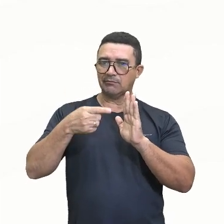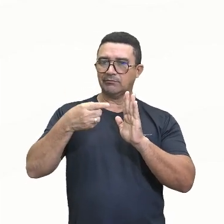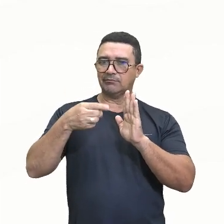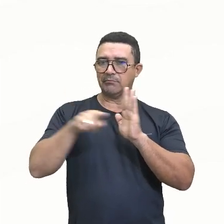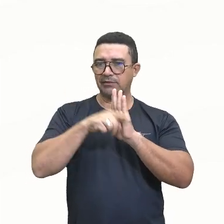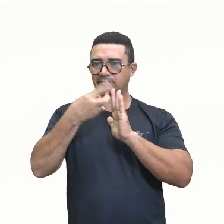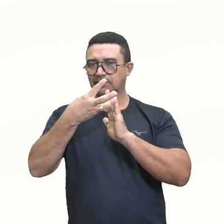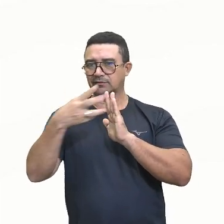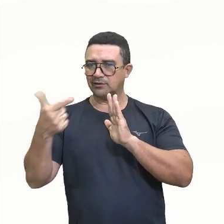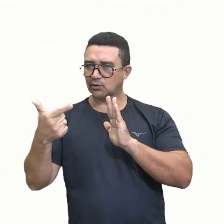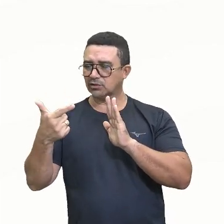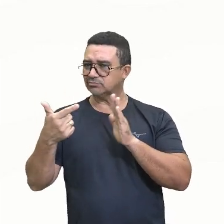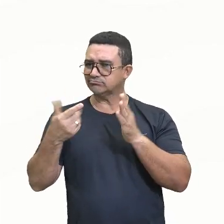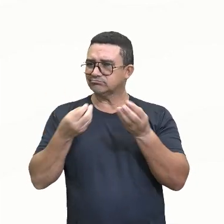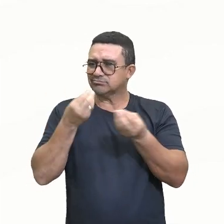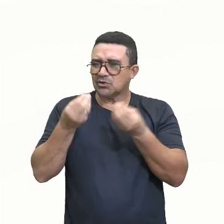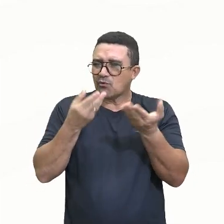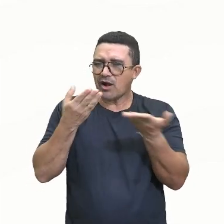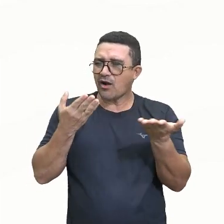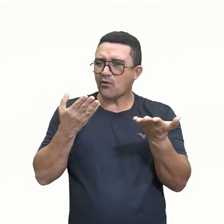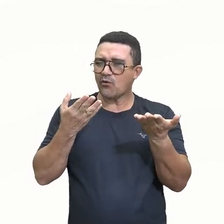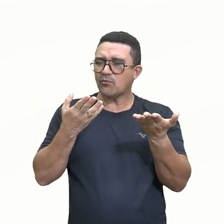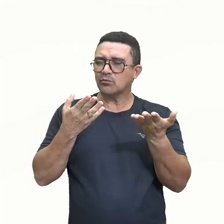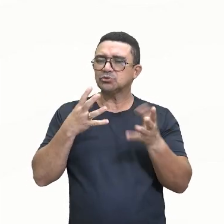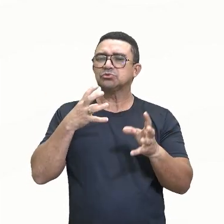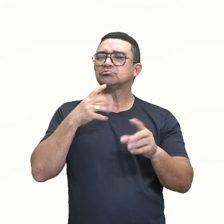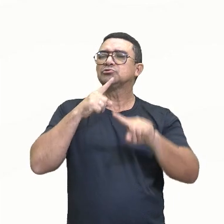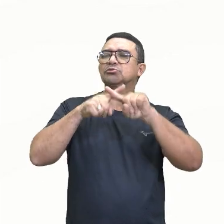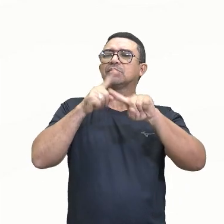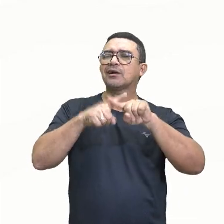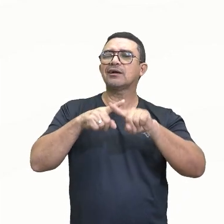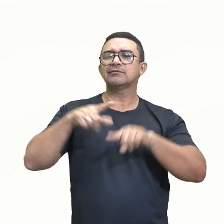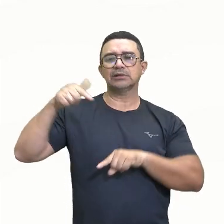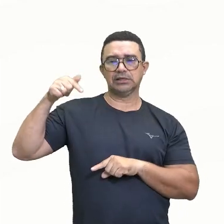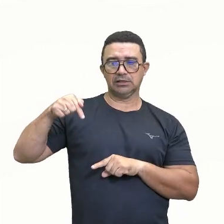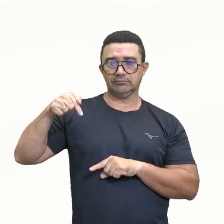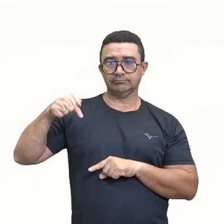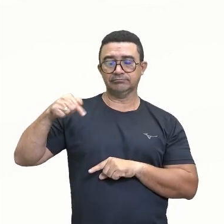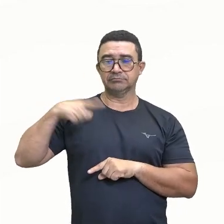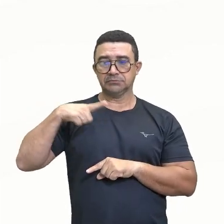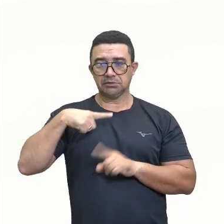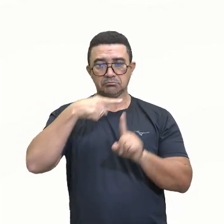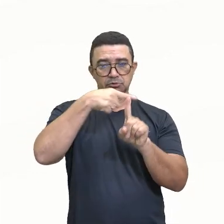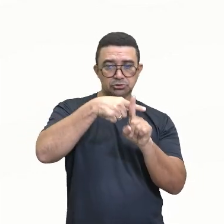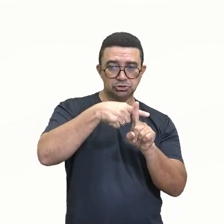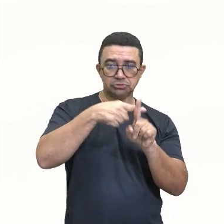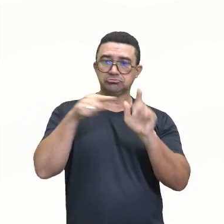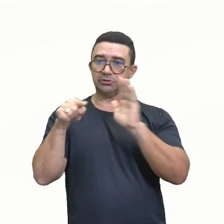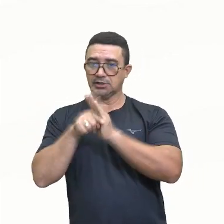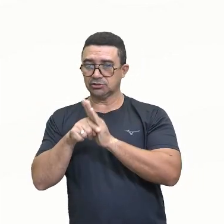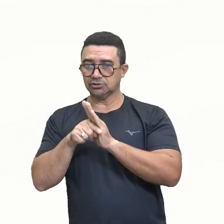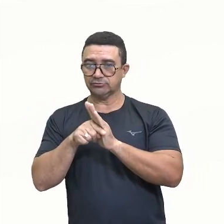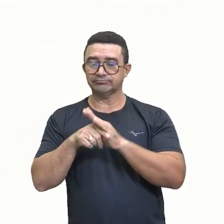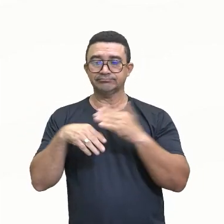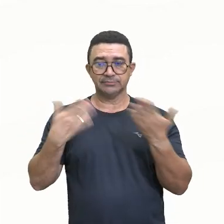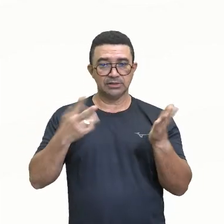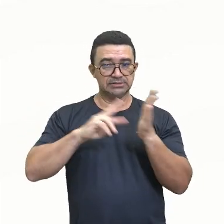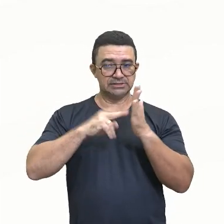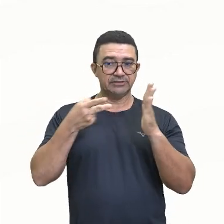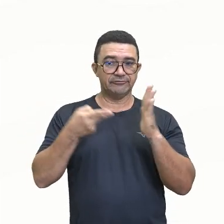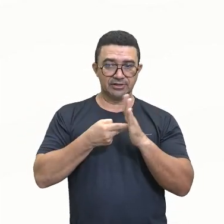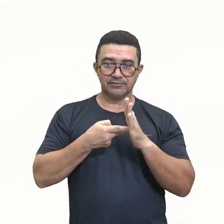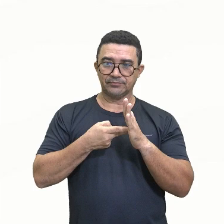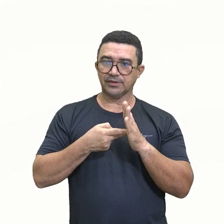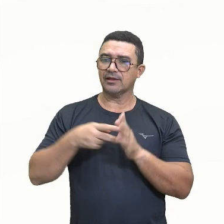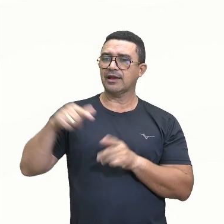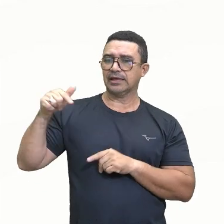por quanto? Está sendo multiplicado por 2. Como tem um positivo e um negativo, nessa ordem significa que a razão é negativa,